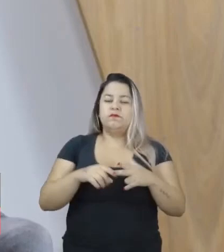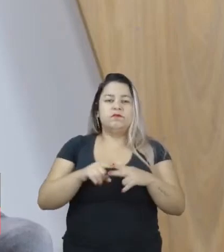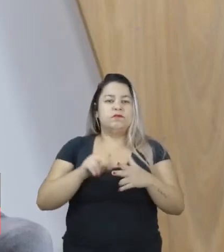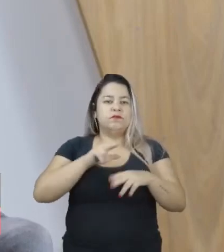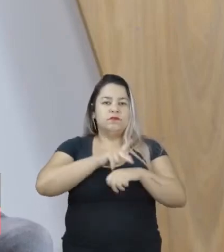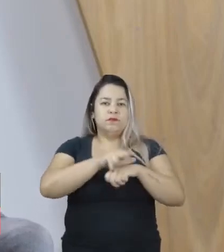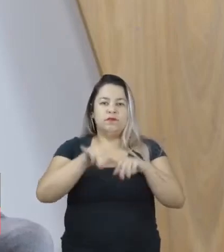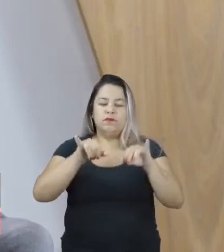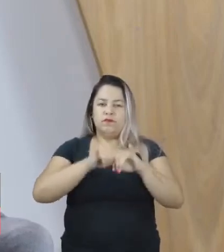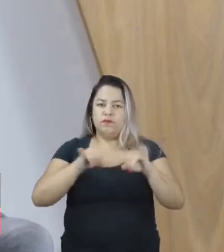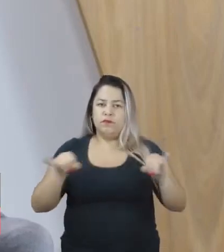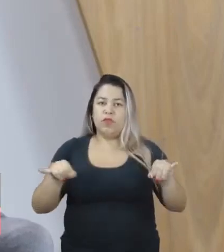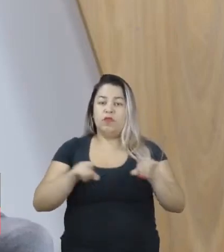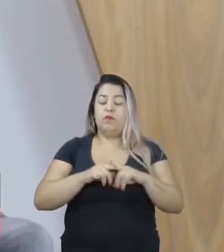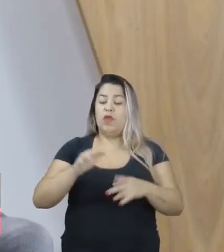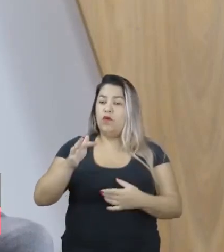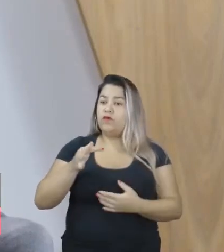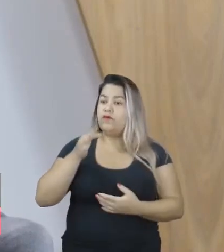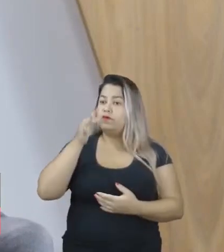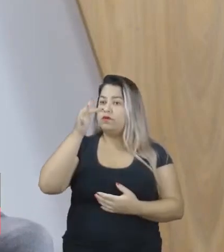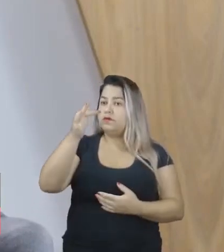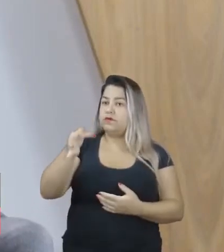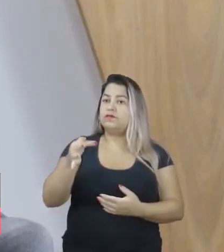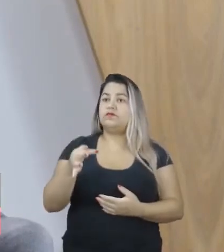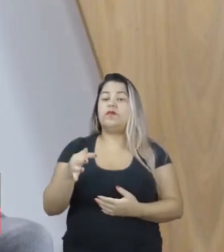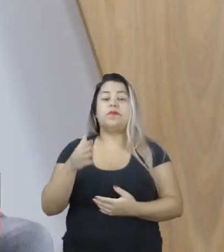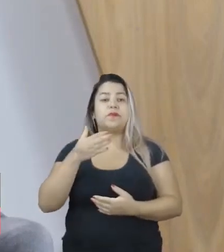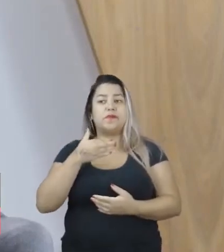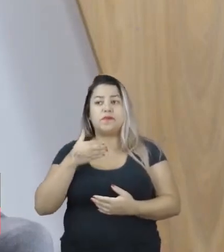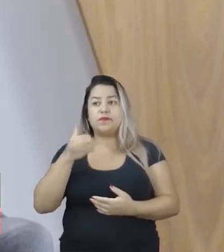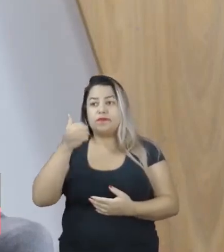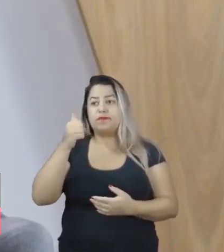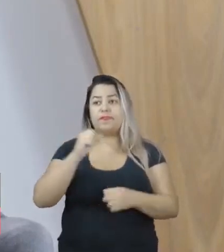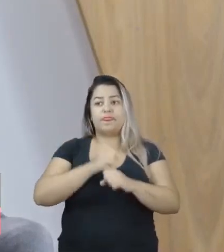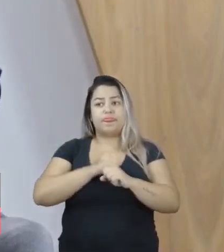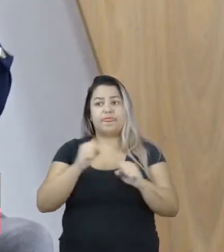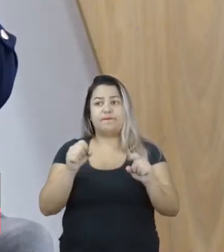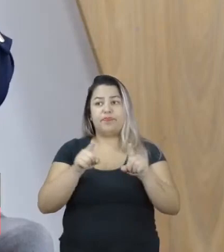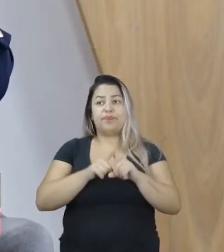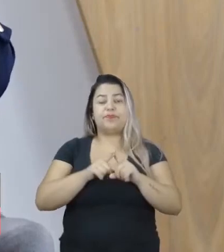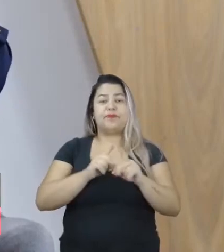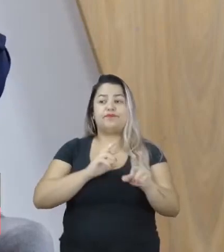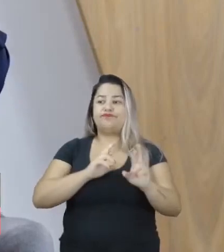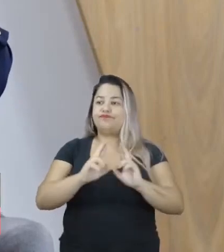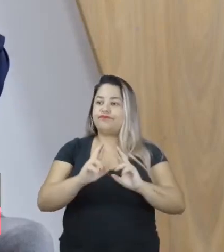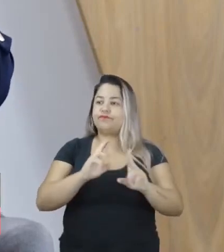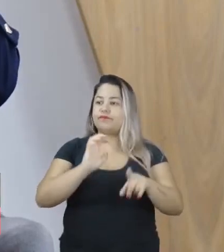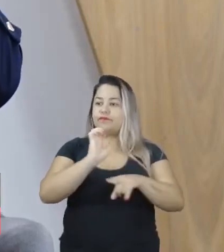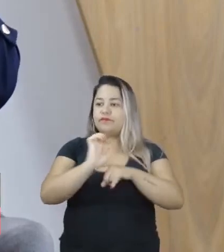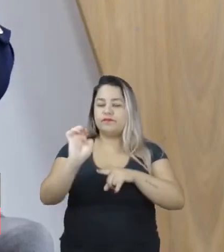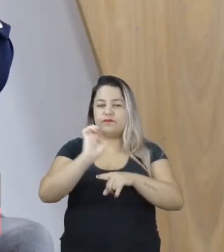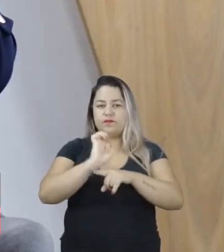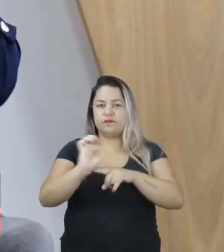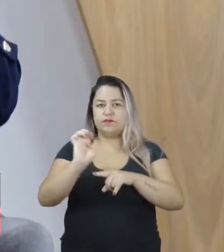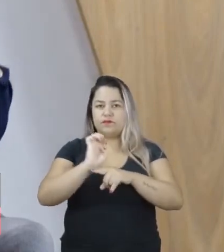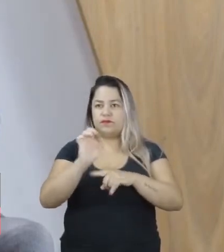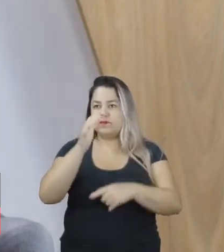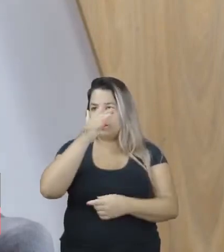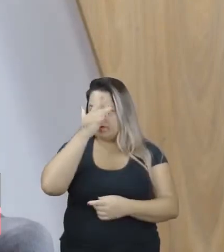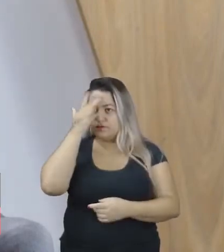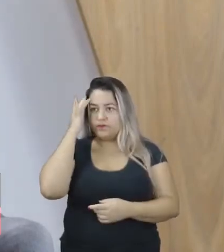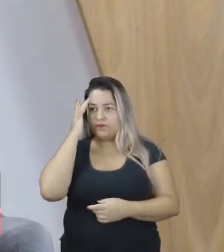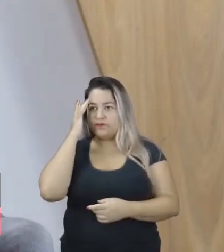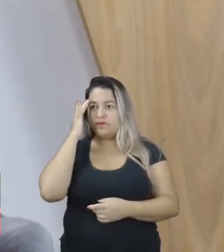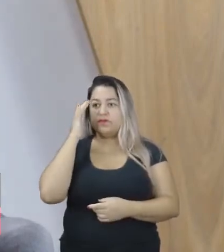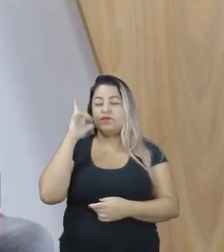informações. Então, o futuro vai ser um pouco isso, vai melhorar muito a capacidade de interlocução entre o Estado e o cidadão para ele saber as políticas